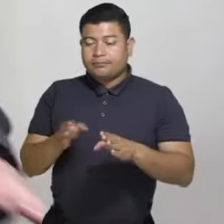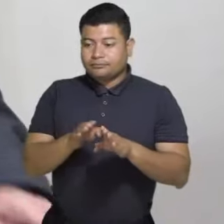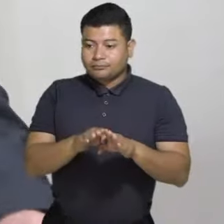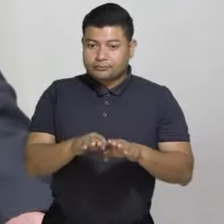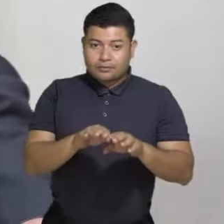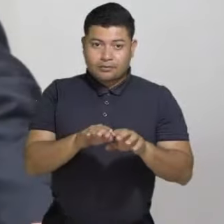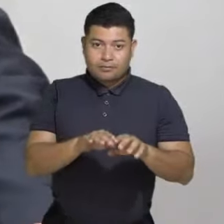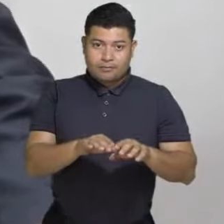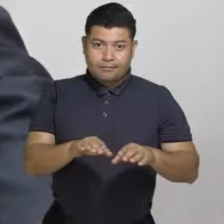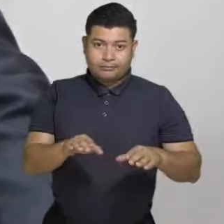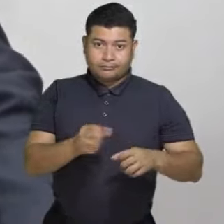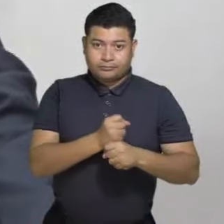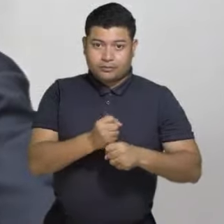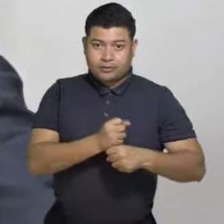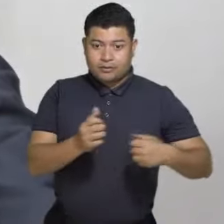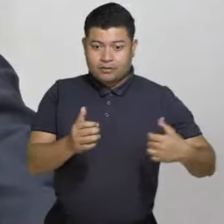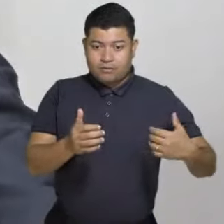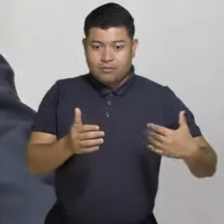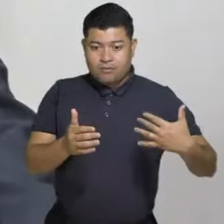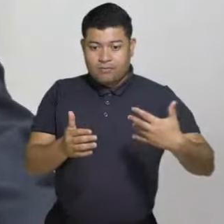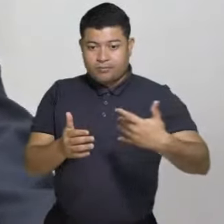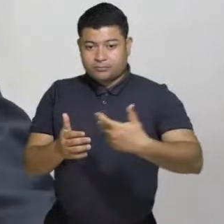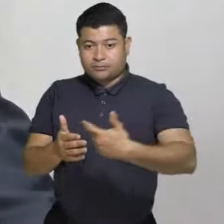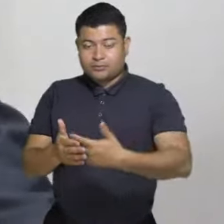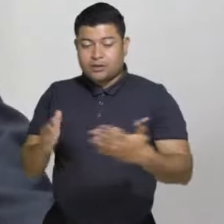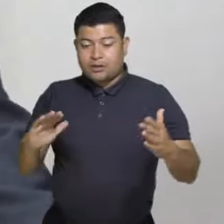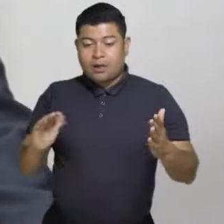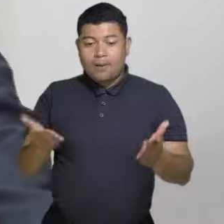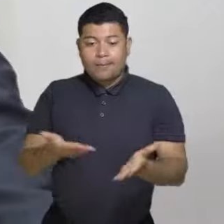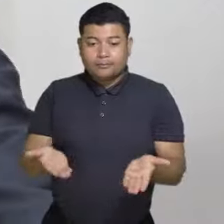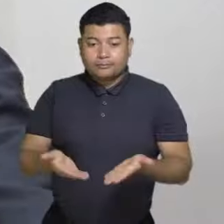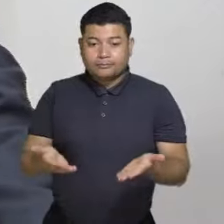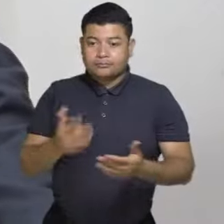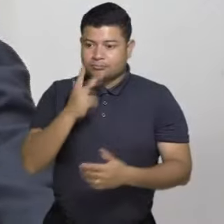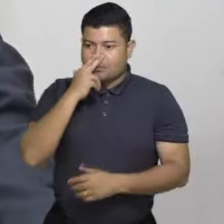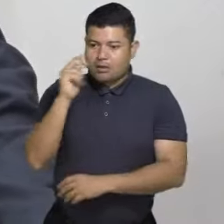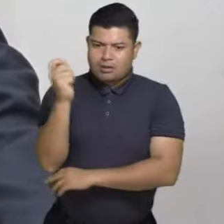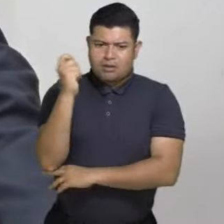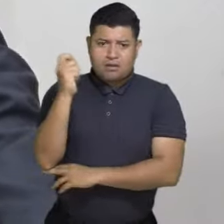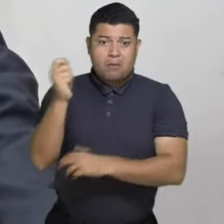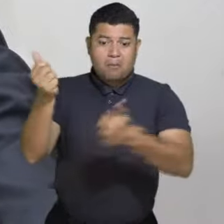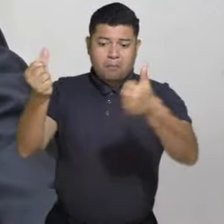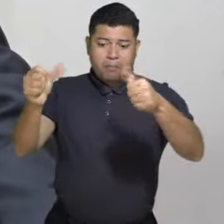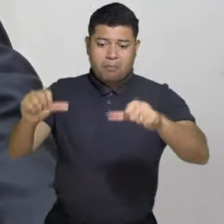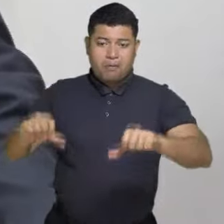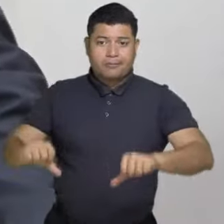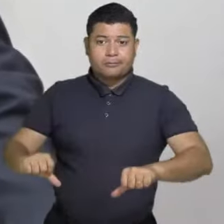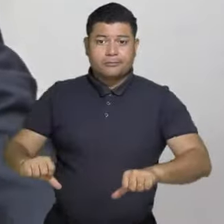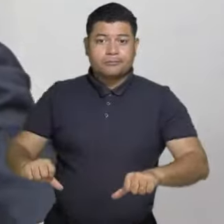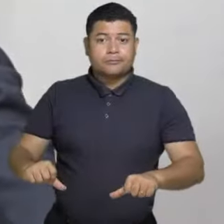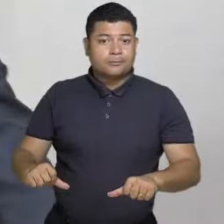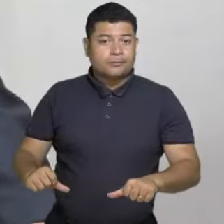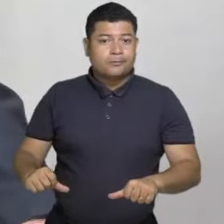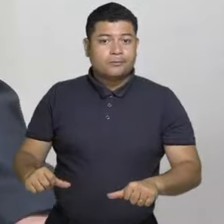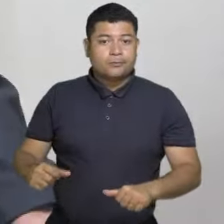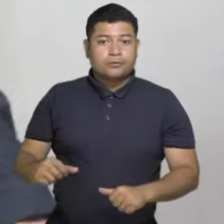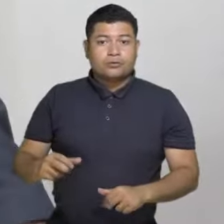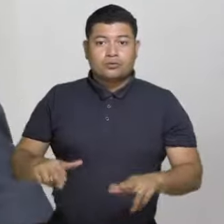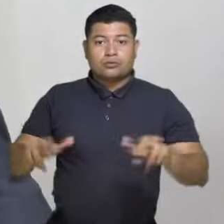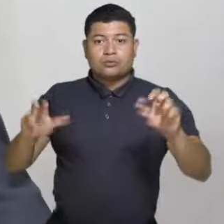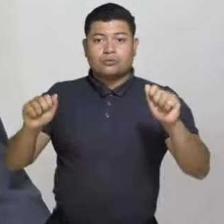as coisas foram se agravando. Nós nunca atacamos